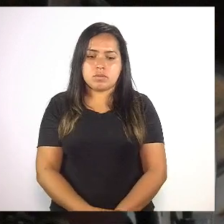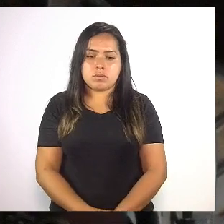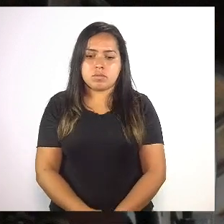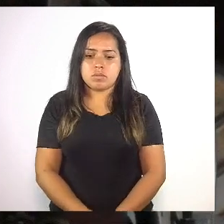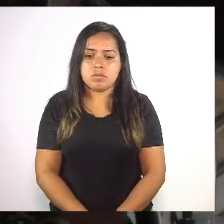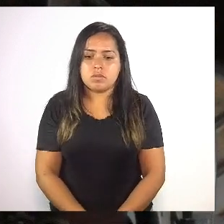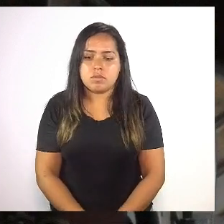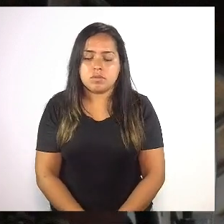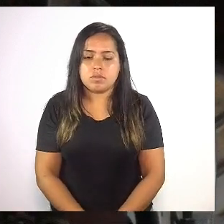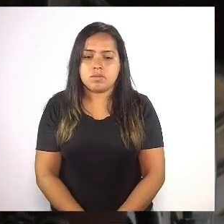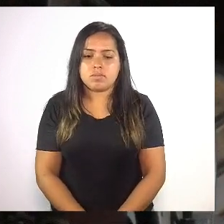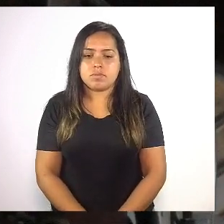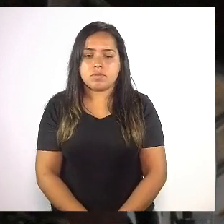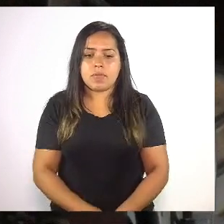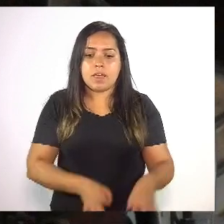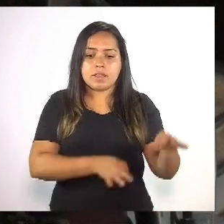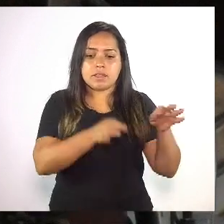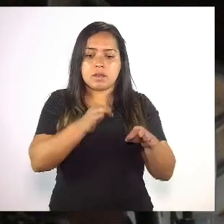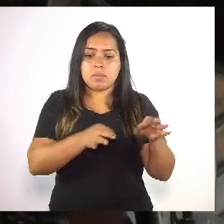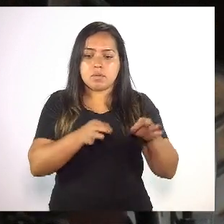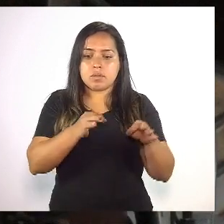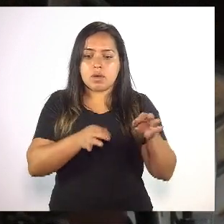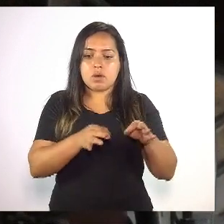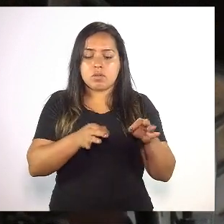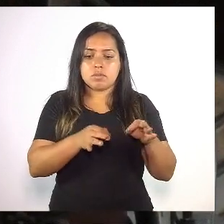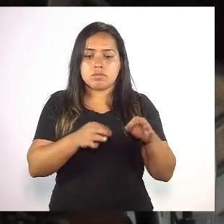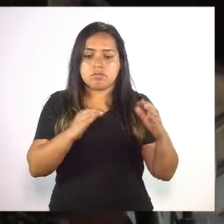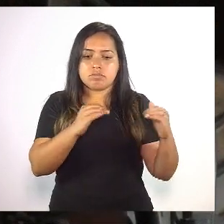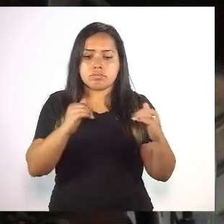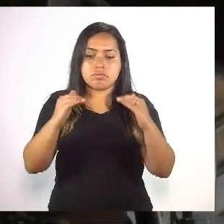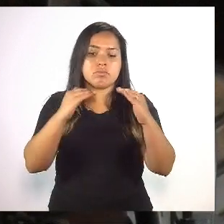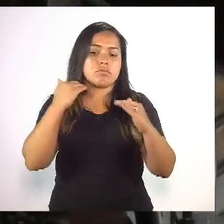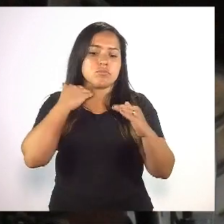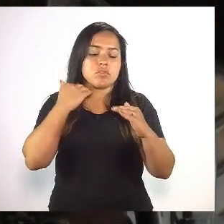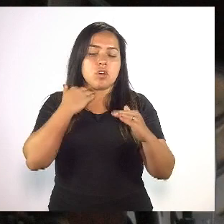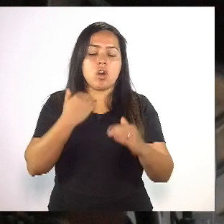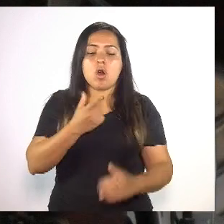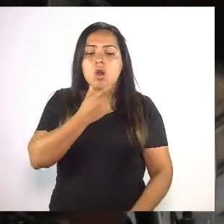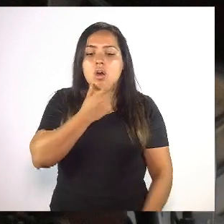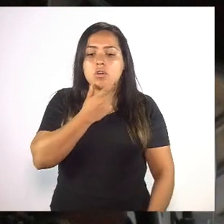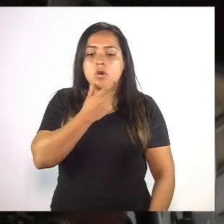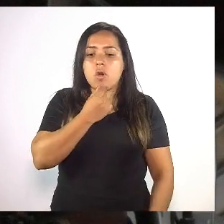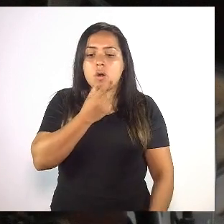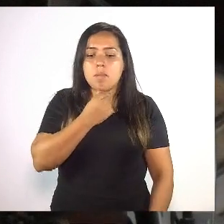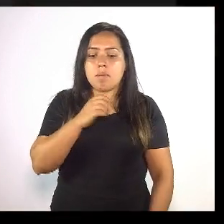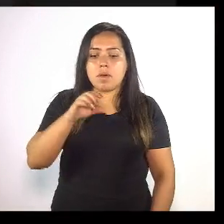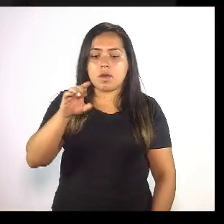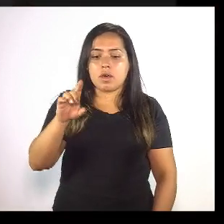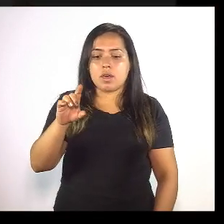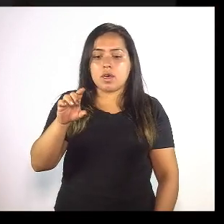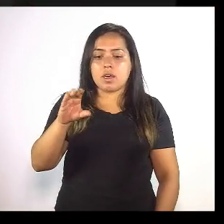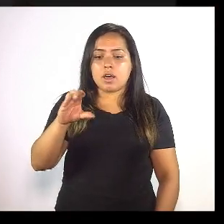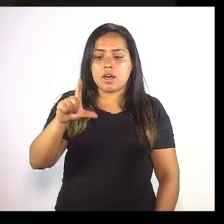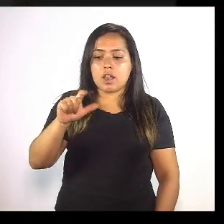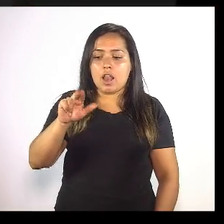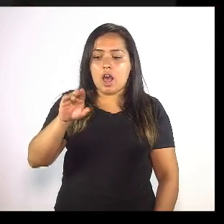Pelo Tribunal de Justiça do Estado do Rio de Janeiro, doutor Cláudio Torres de Carvalho, doutor